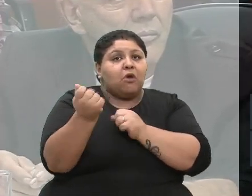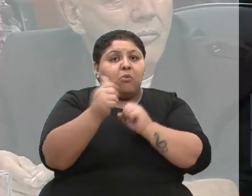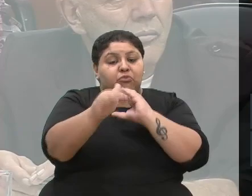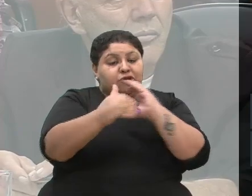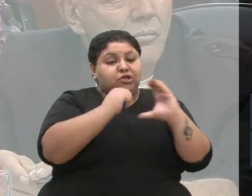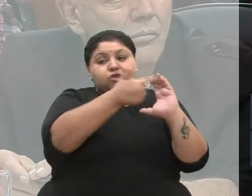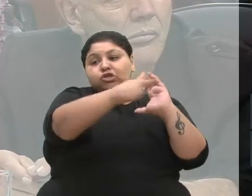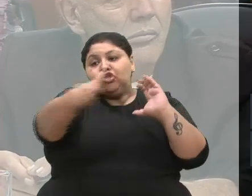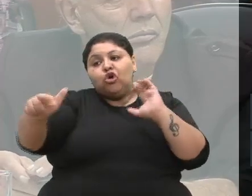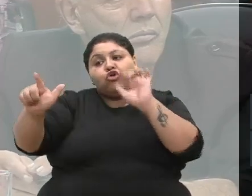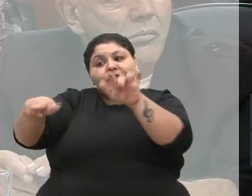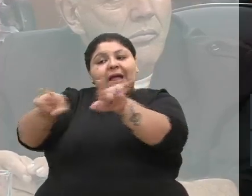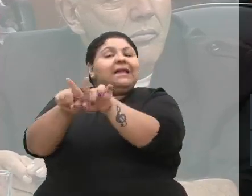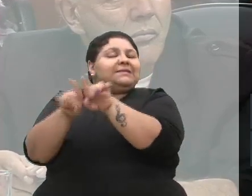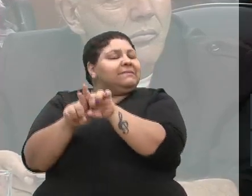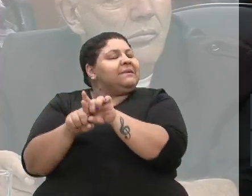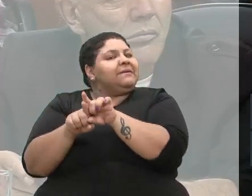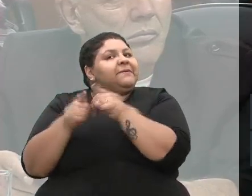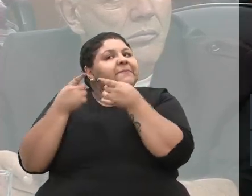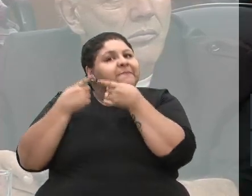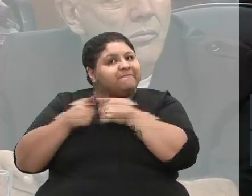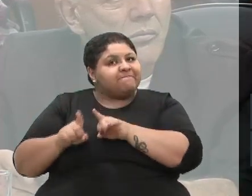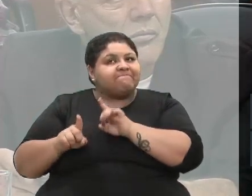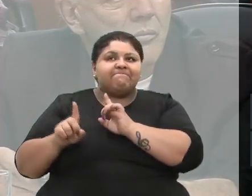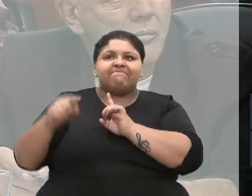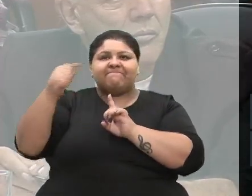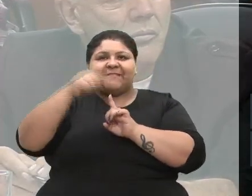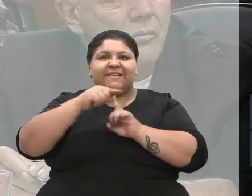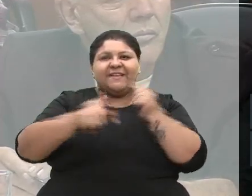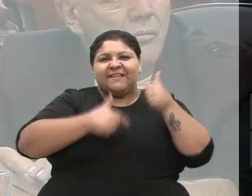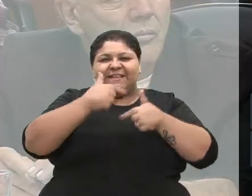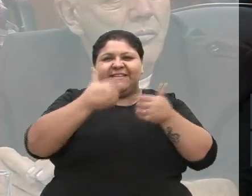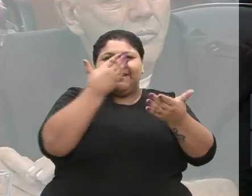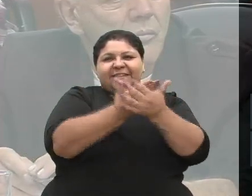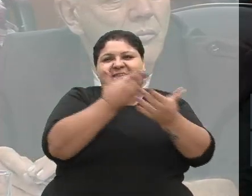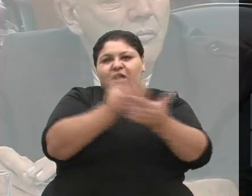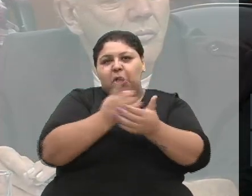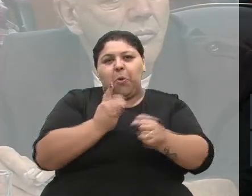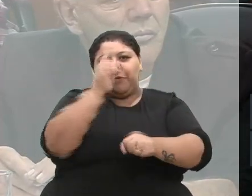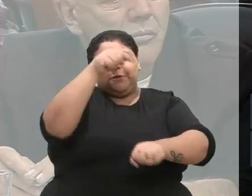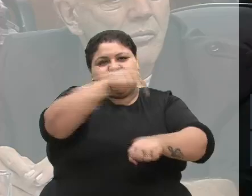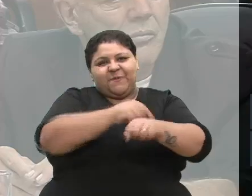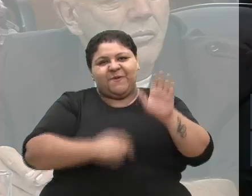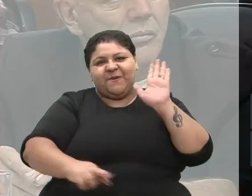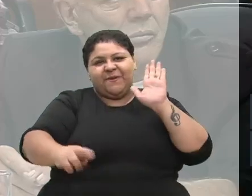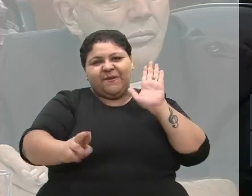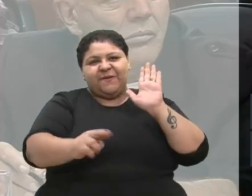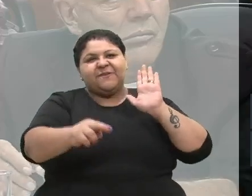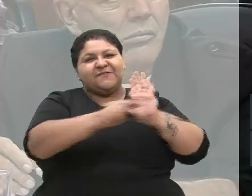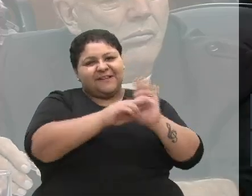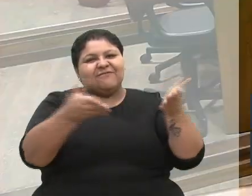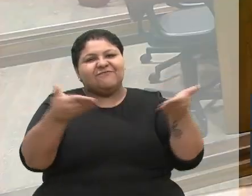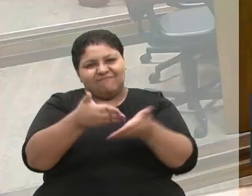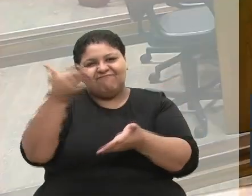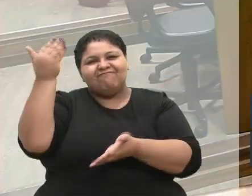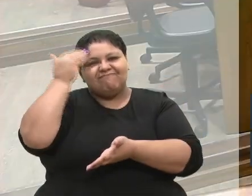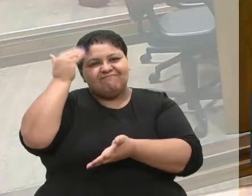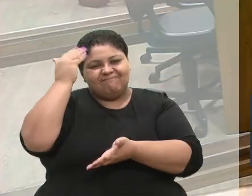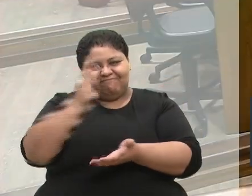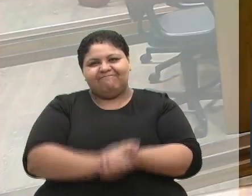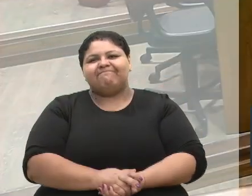lugares. Mas é tipo trabalho de escola, deixa para a última hora, o resultado a gente já sabe. Obrigado, presidente.